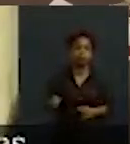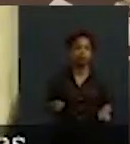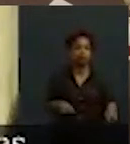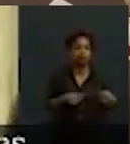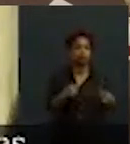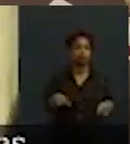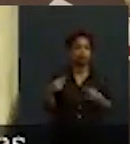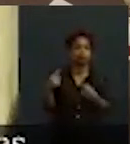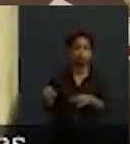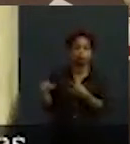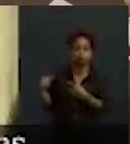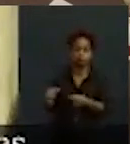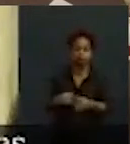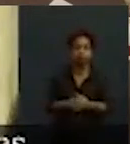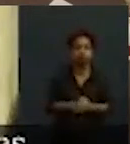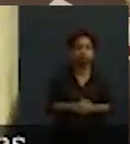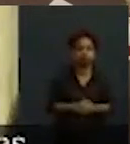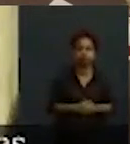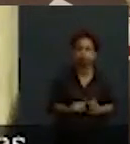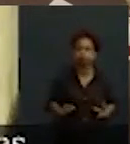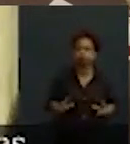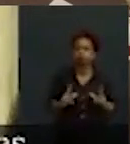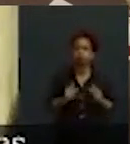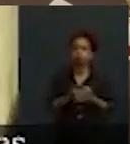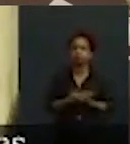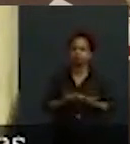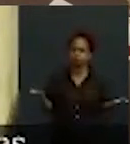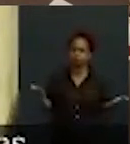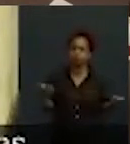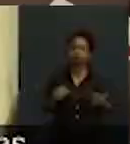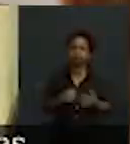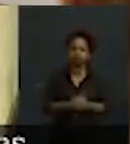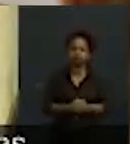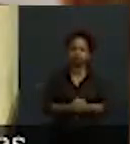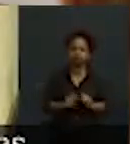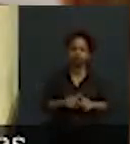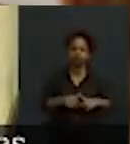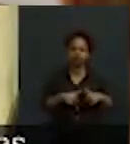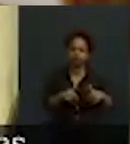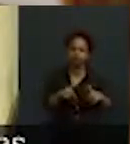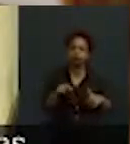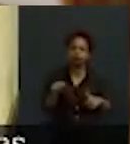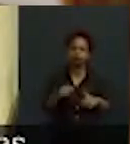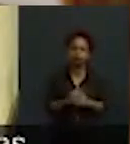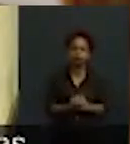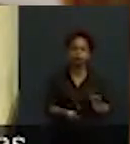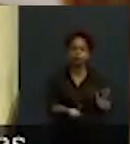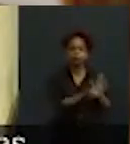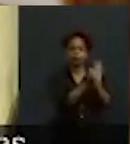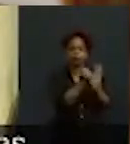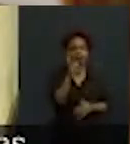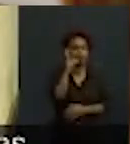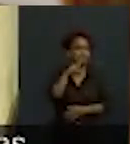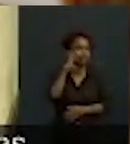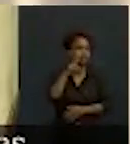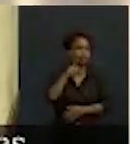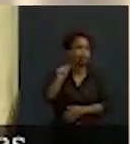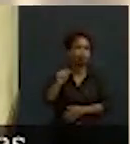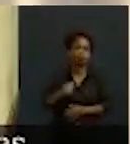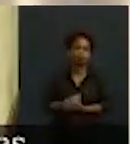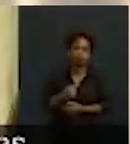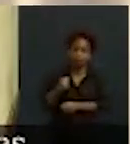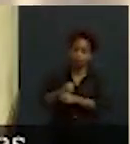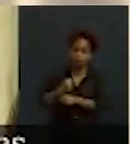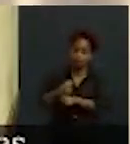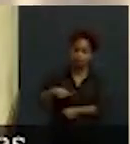desafios que estão postos. Todos trazemos, de alguma forma, as marcas e a lembrança de um ano